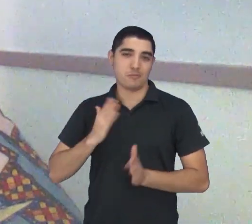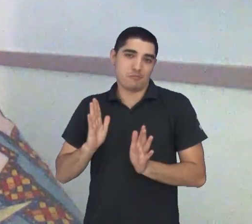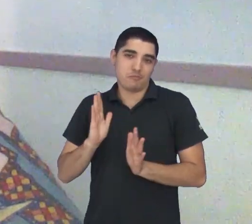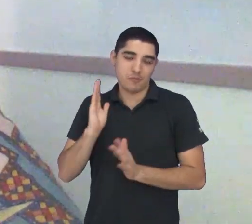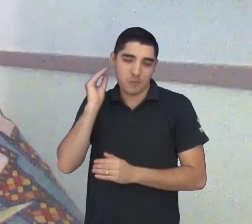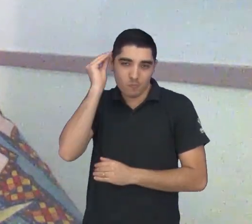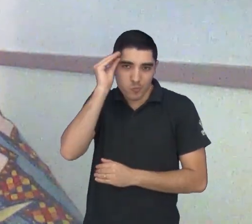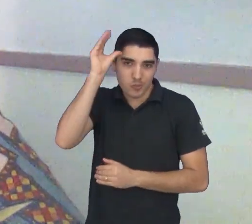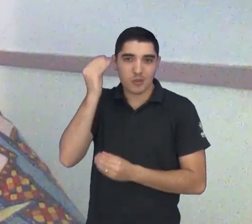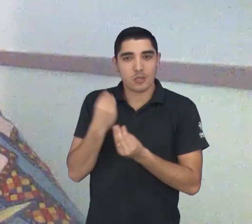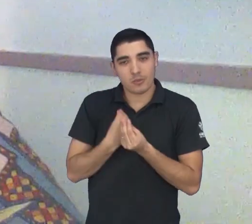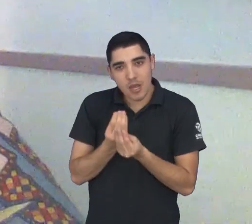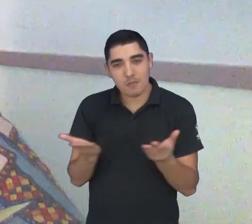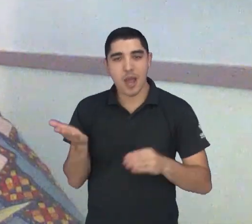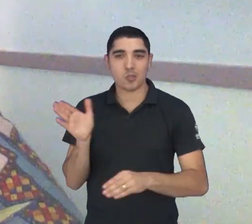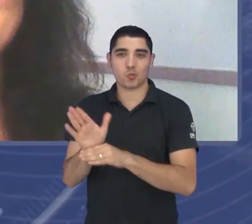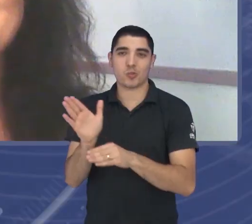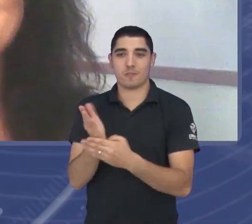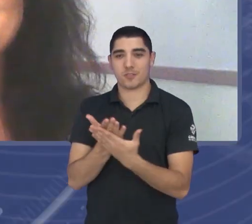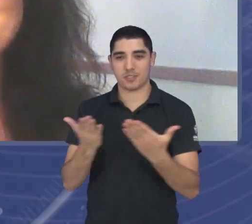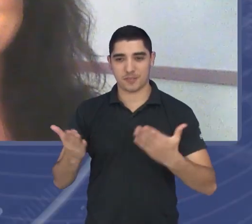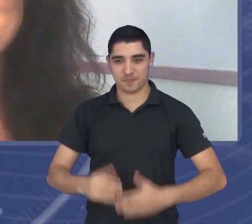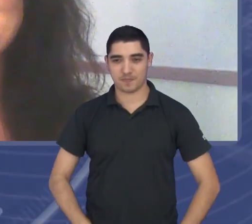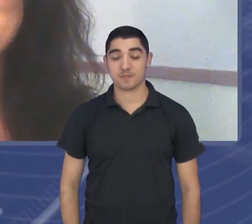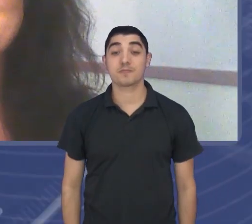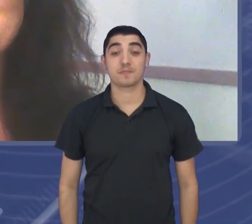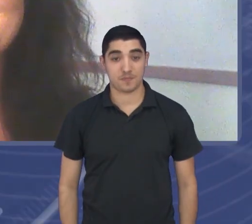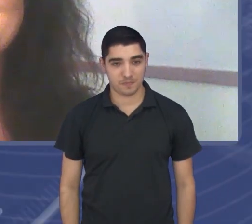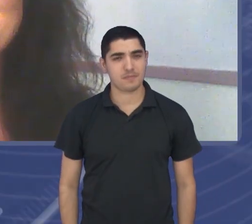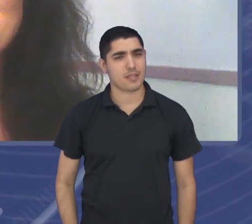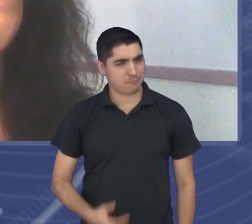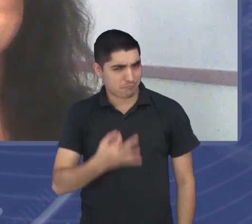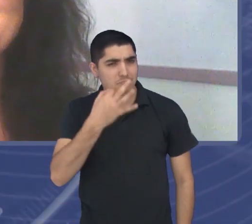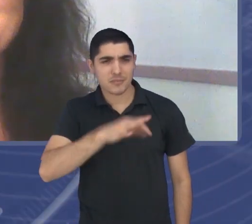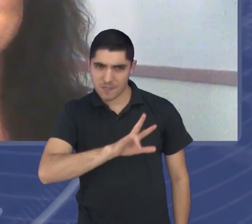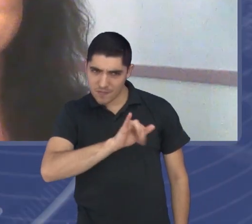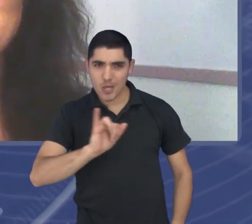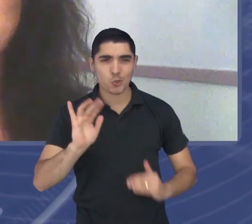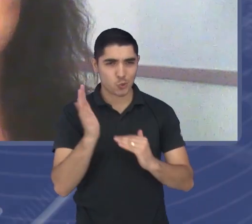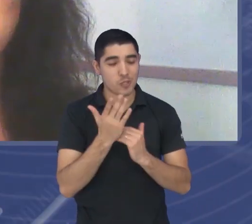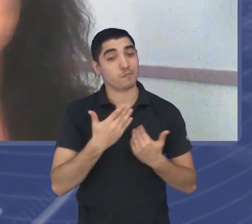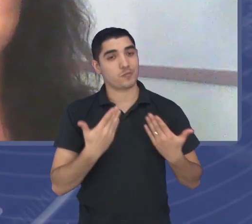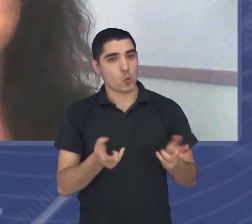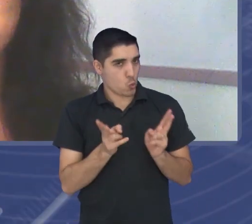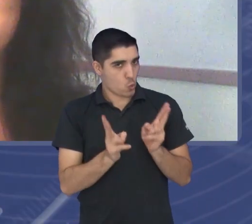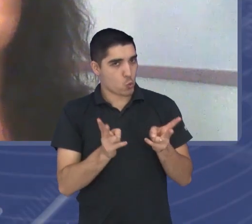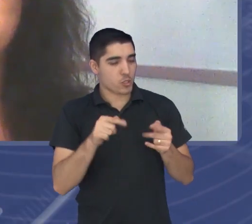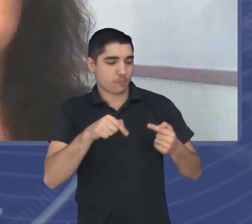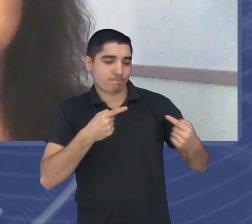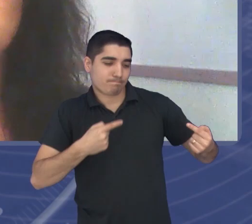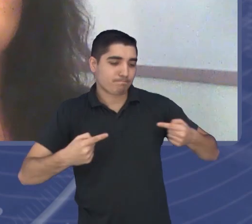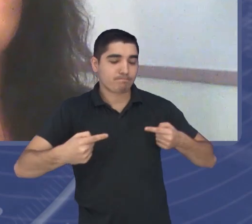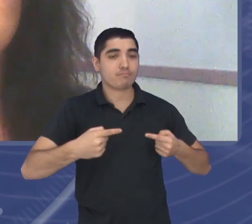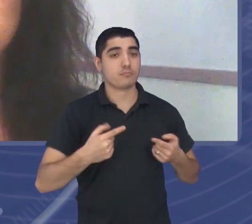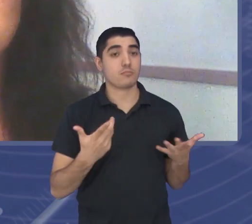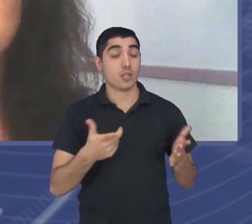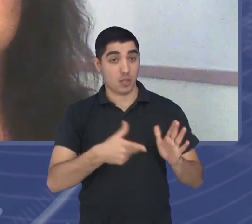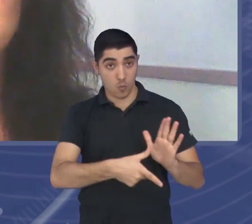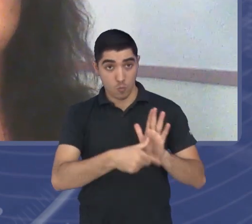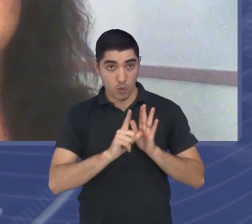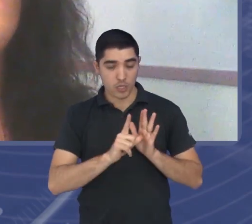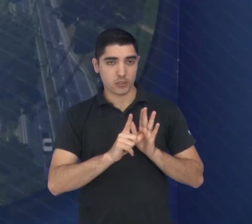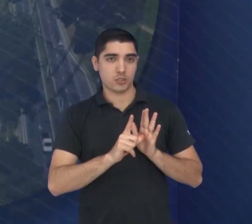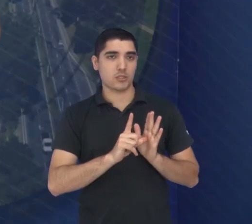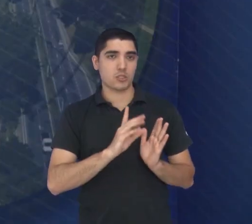possa acrescentar em alguma coisa. Sem dúvida, vamos então continuar o debate. A gente finalizou o primeiro bloco,